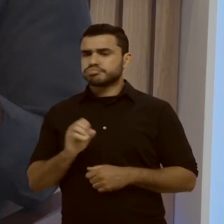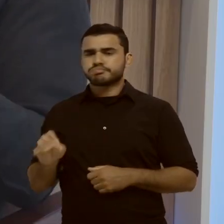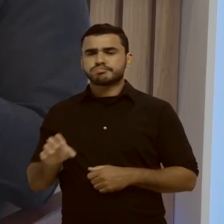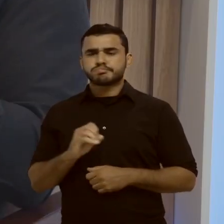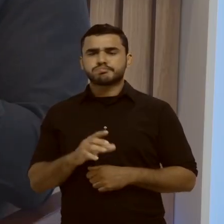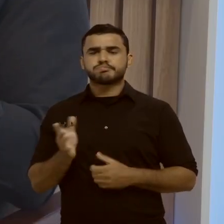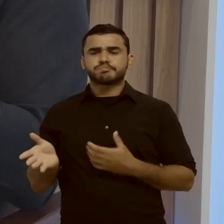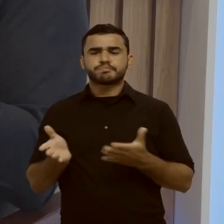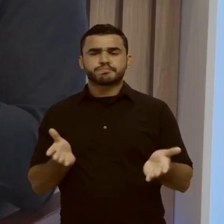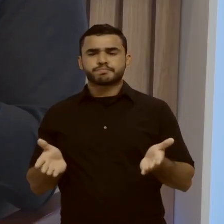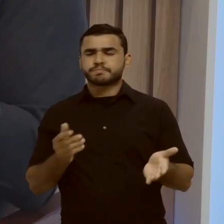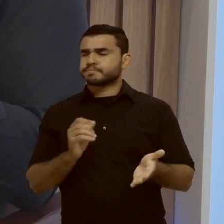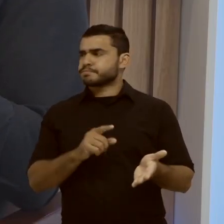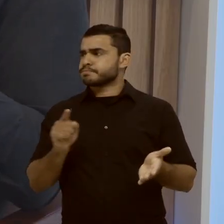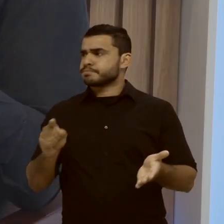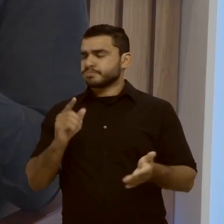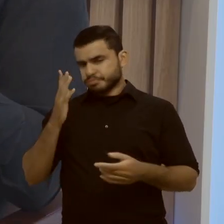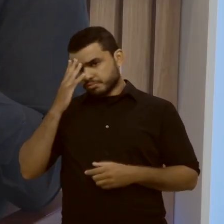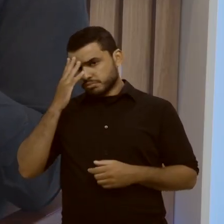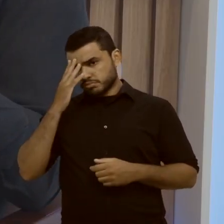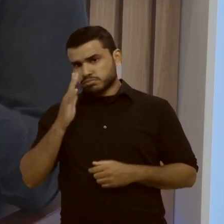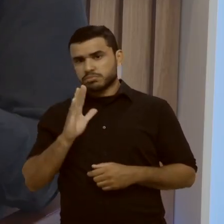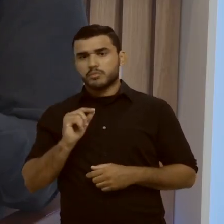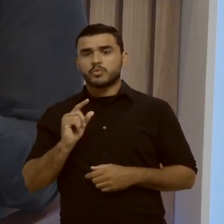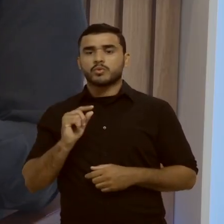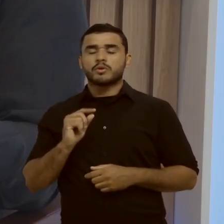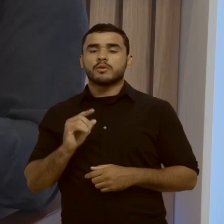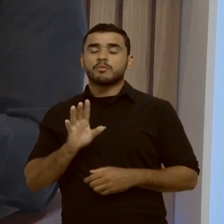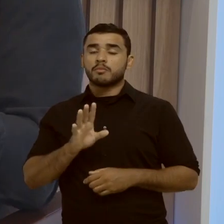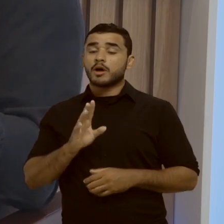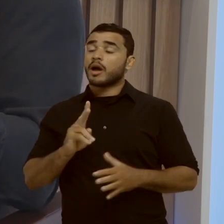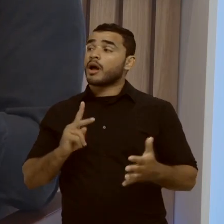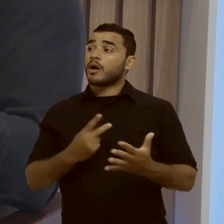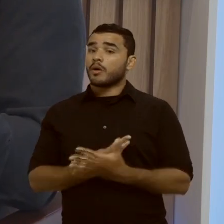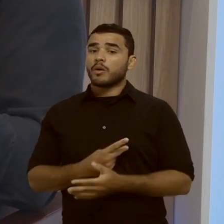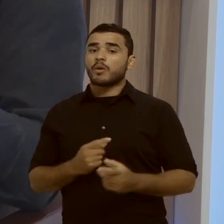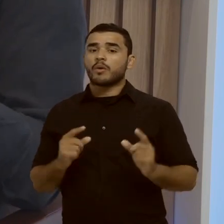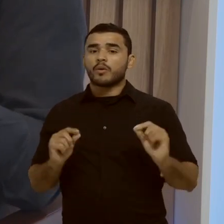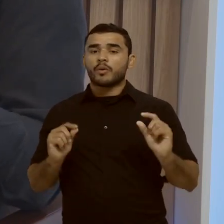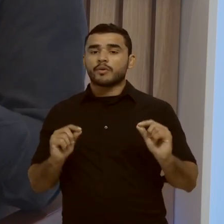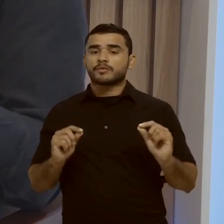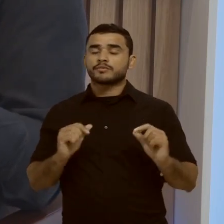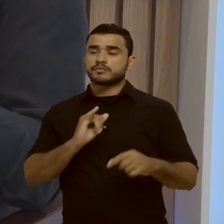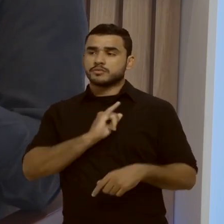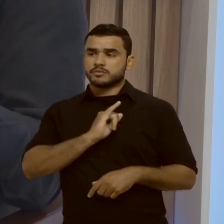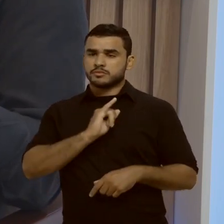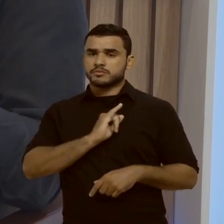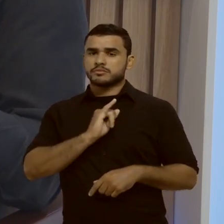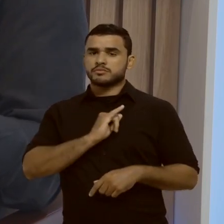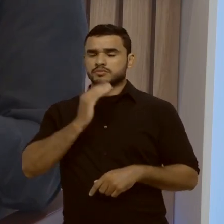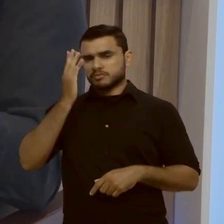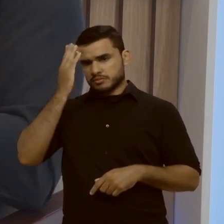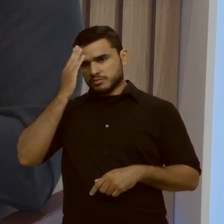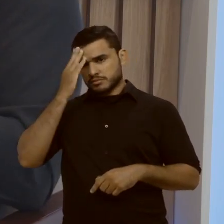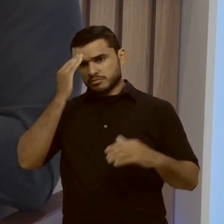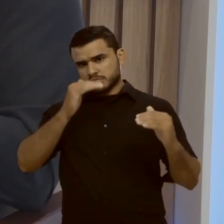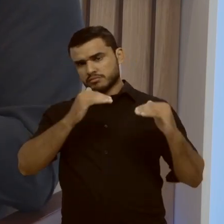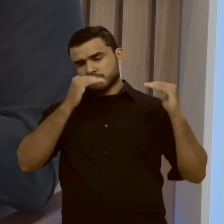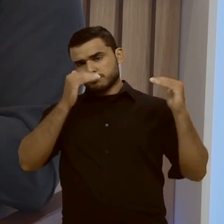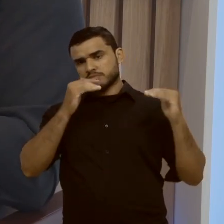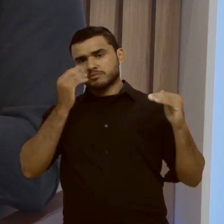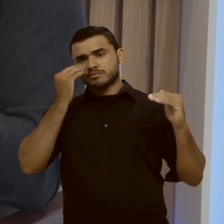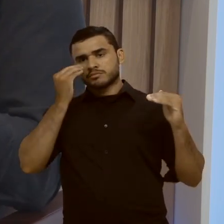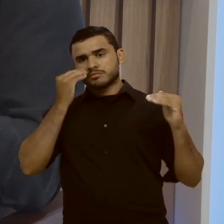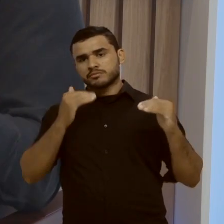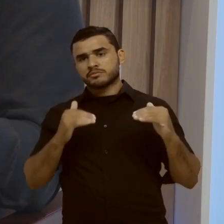mas por conta do índice técnico do Internacional, a gente imaginava que o Ceará conseguiria fazer um